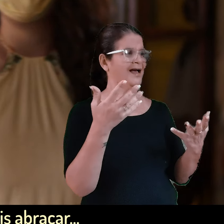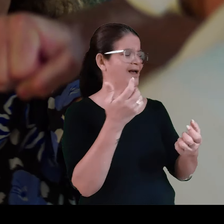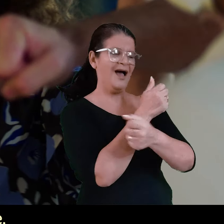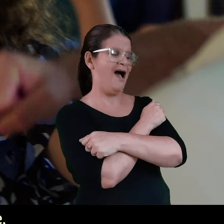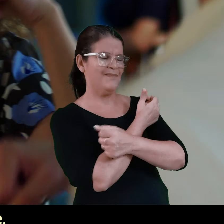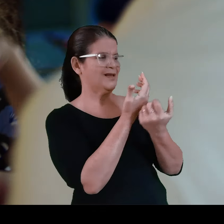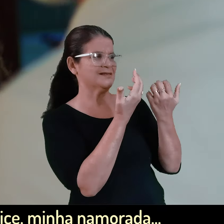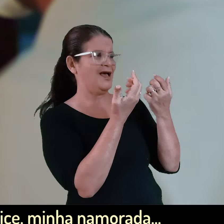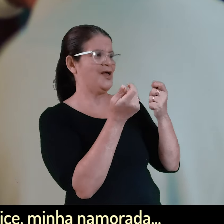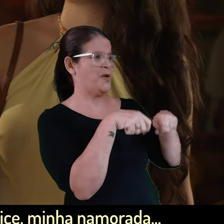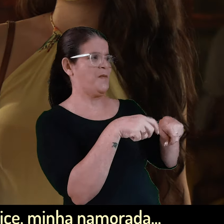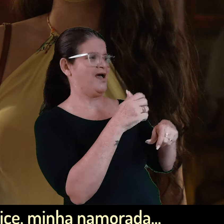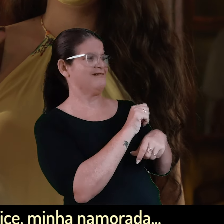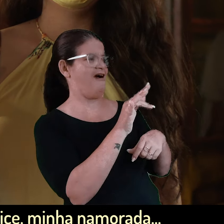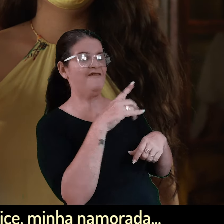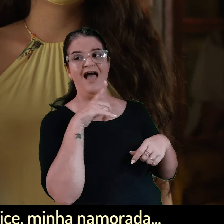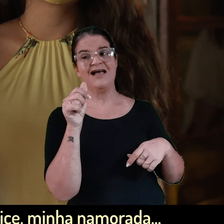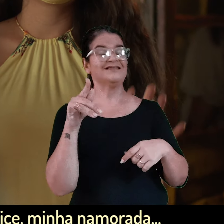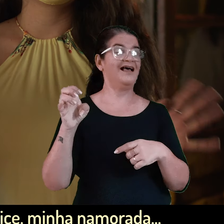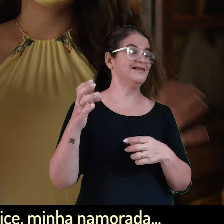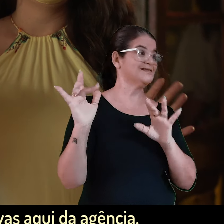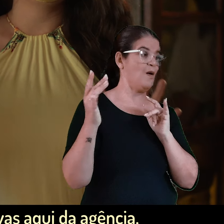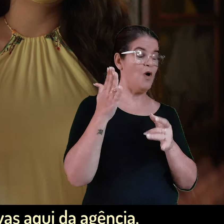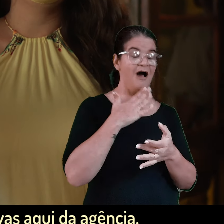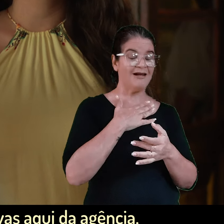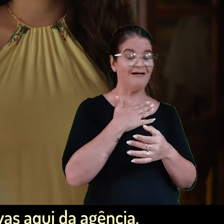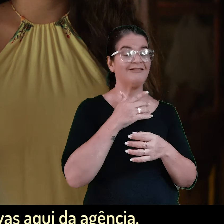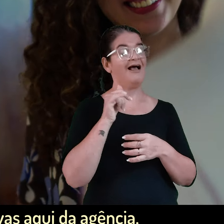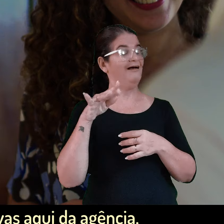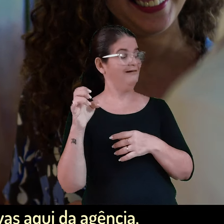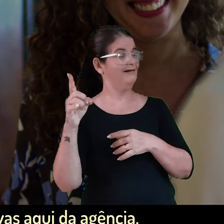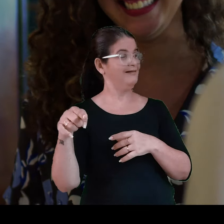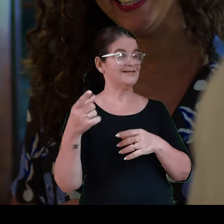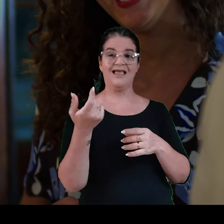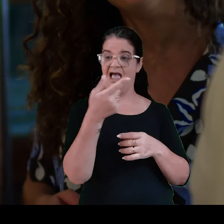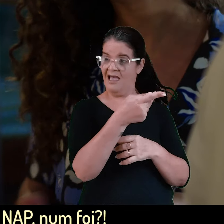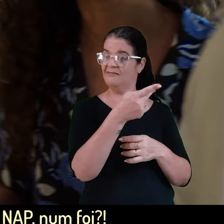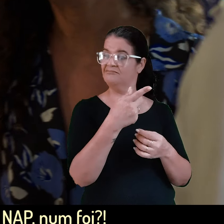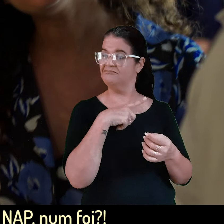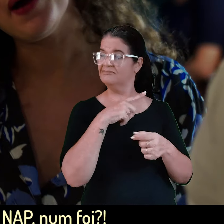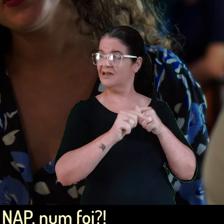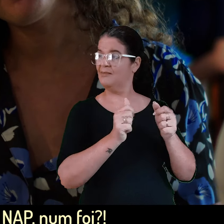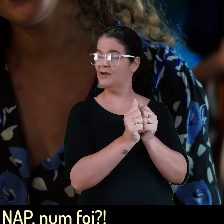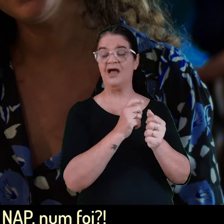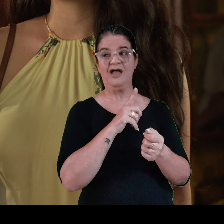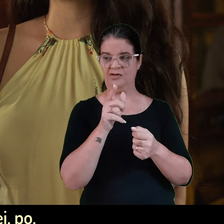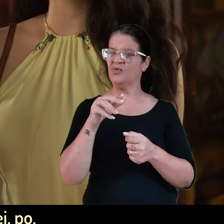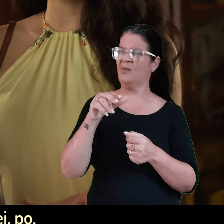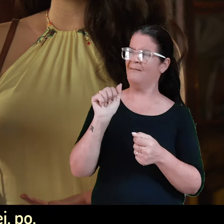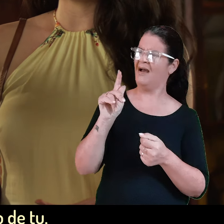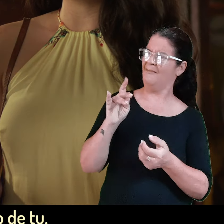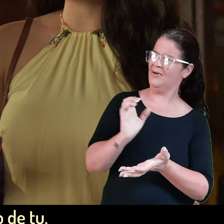abraçar. Aff. Ó, gente, essa aqui é a Alice, minha namorada. Alice, as mentes criativas aqui da agência. Tu estudaste no NAP, não foi?